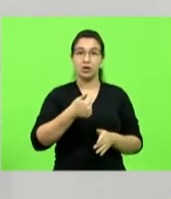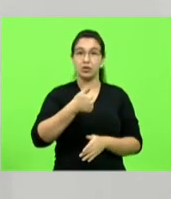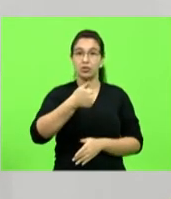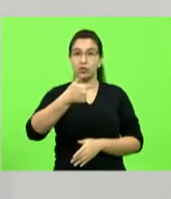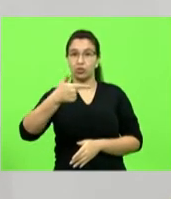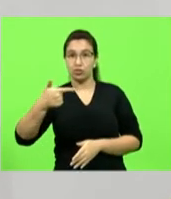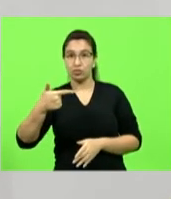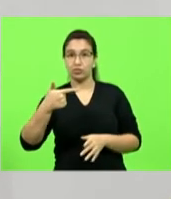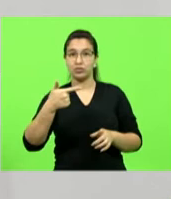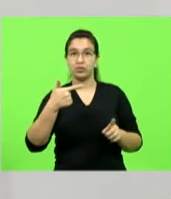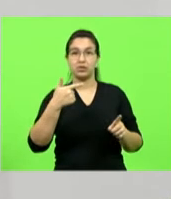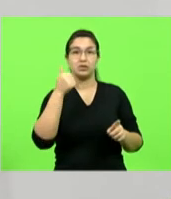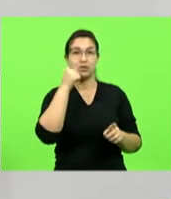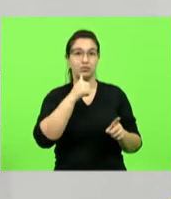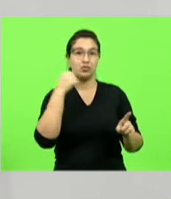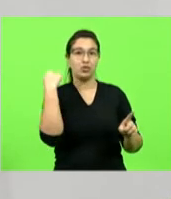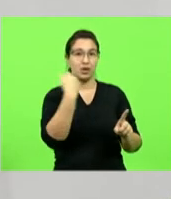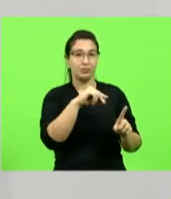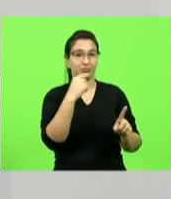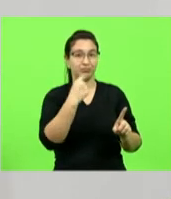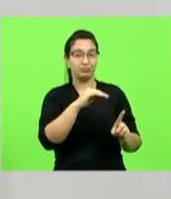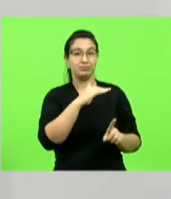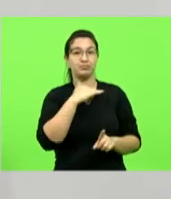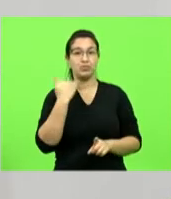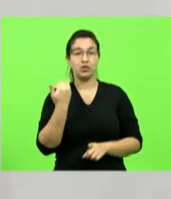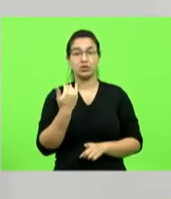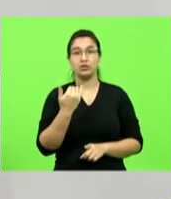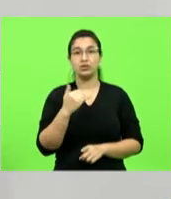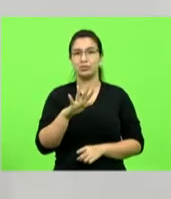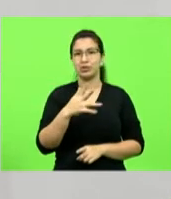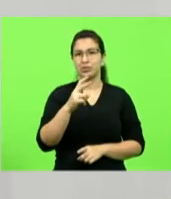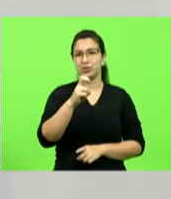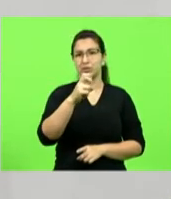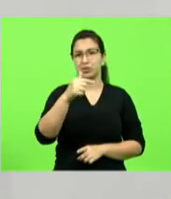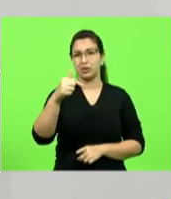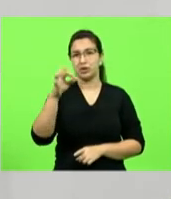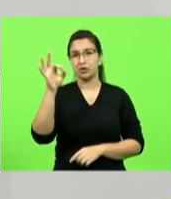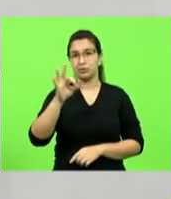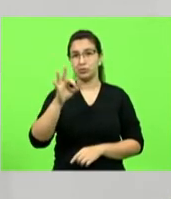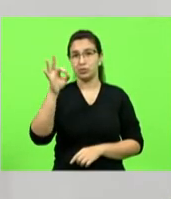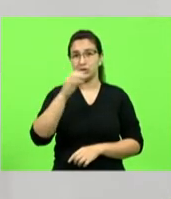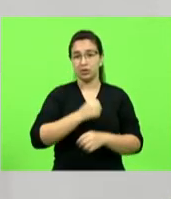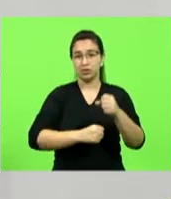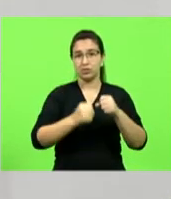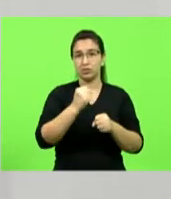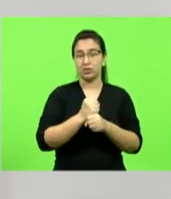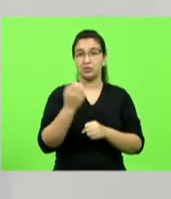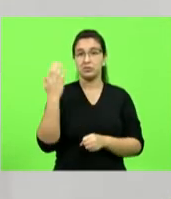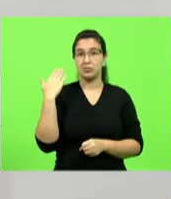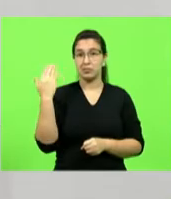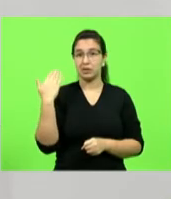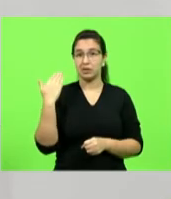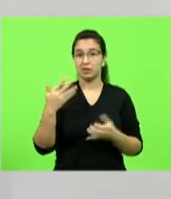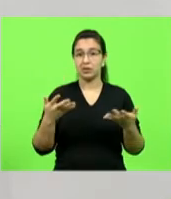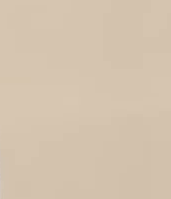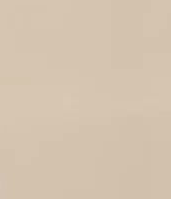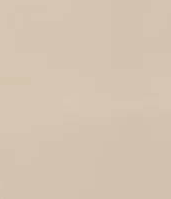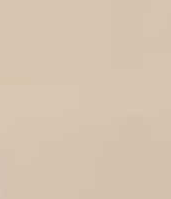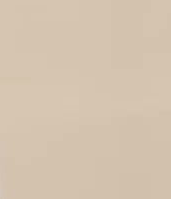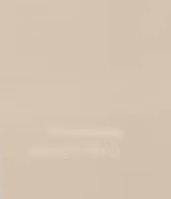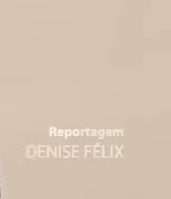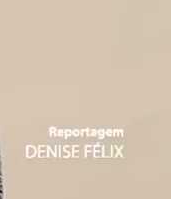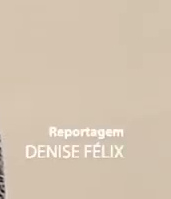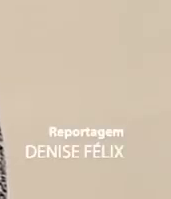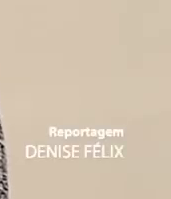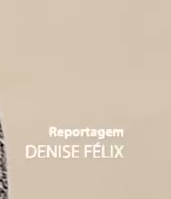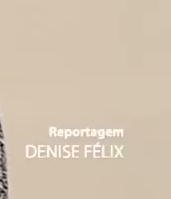já chegamos a 57% do total do ano anterior. E ainda não estamos nem sequer na metade do ano. Diante